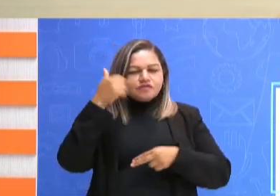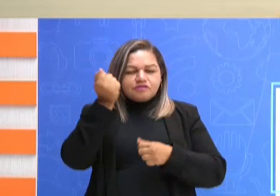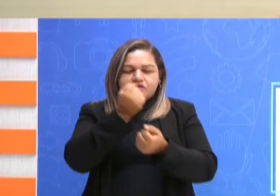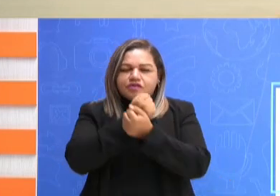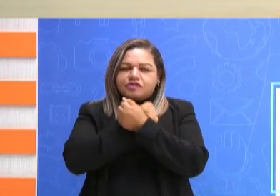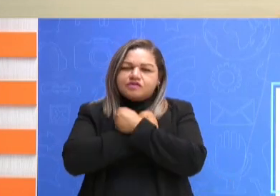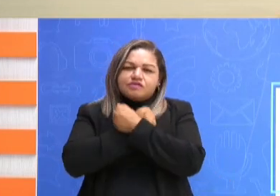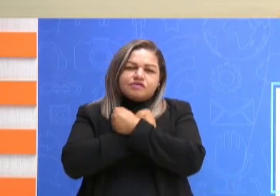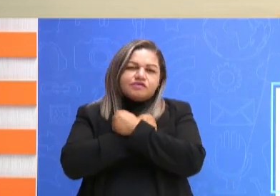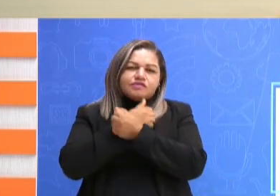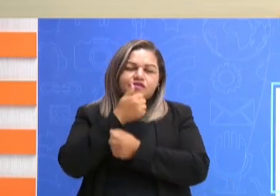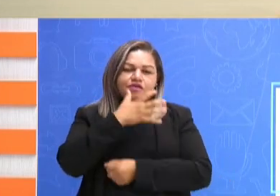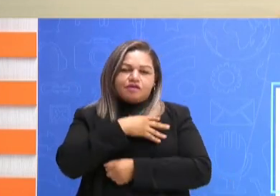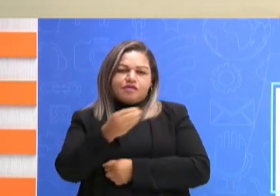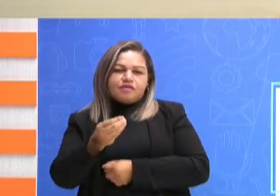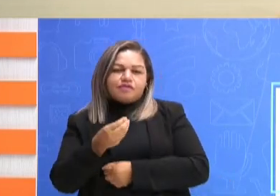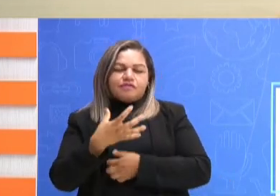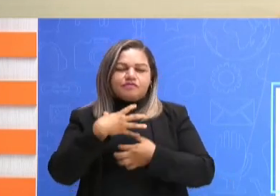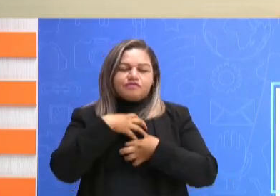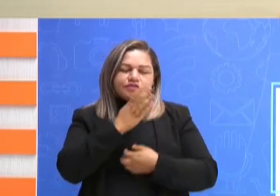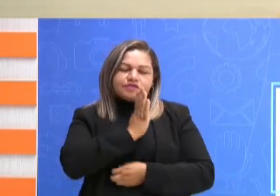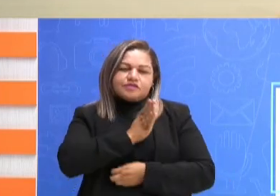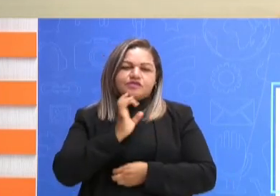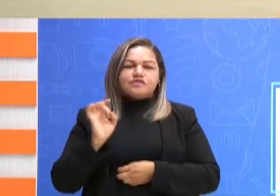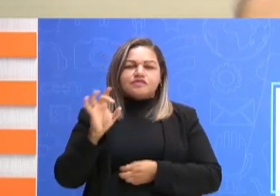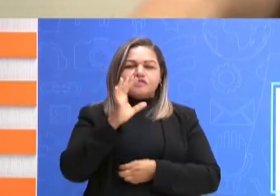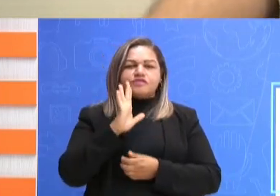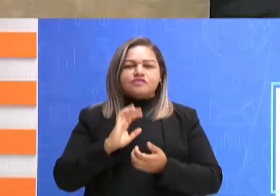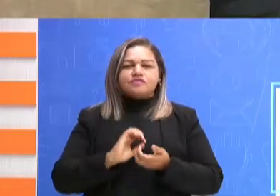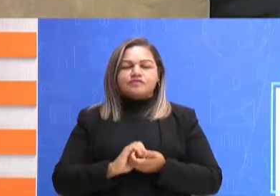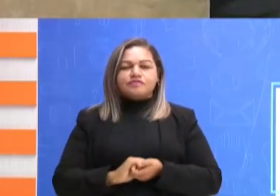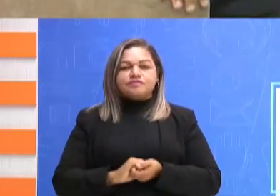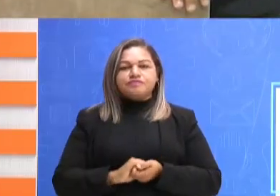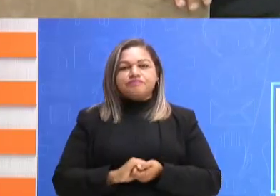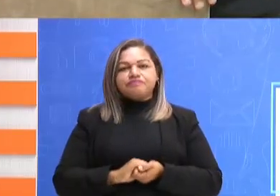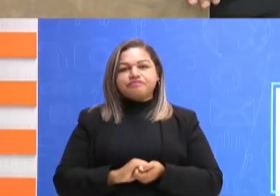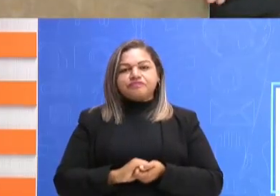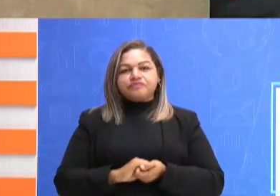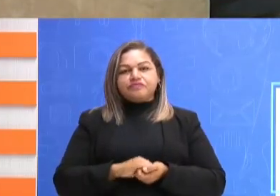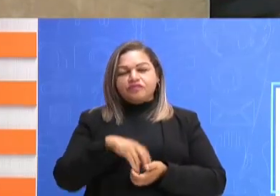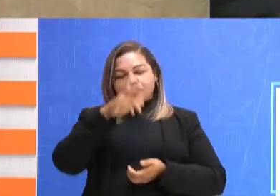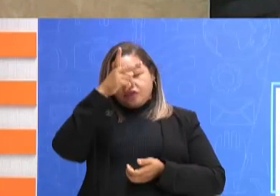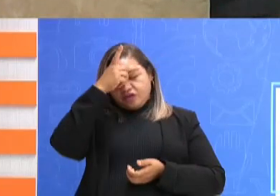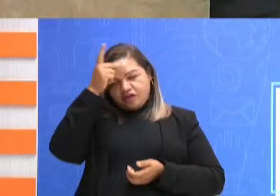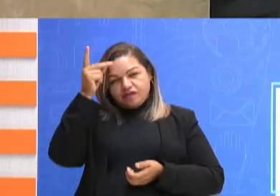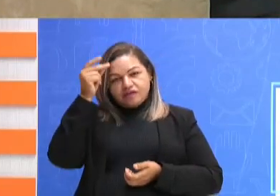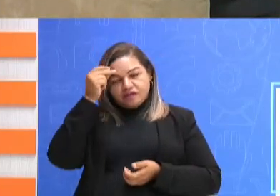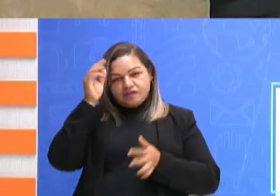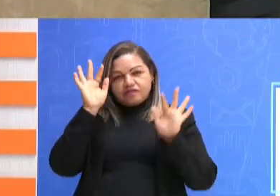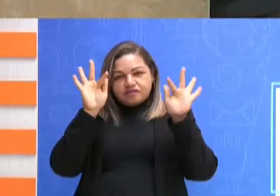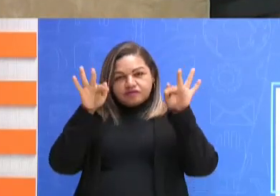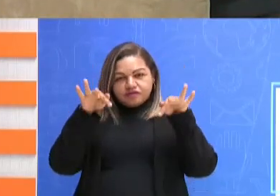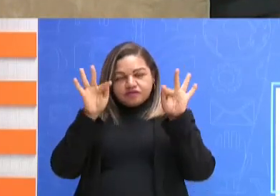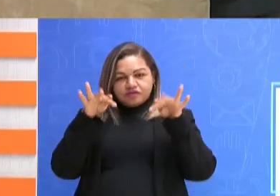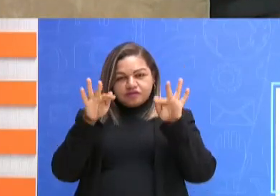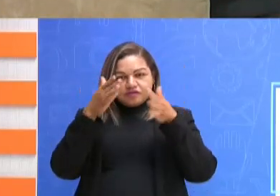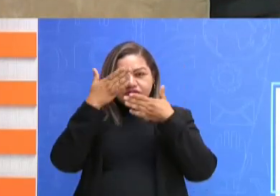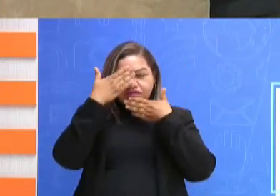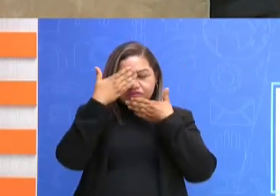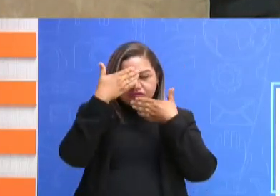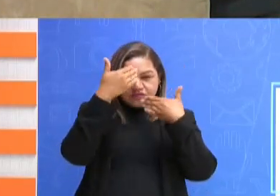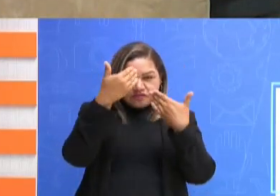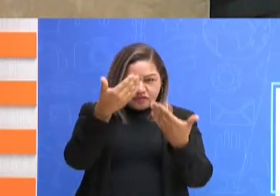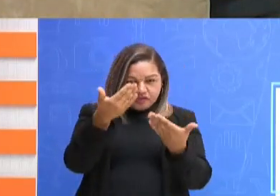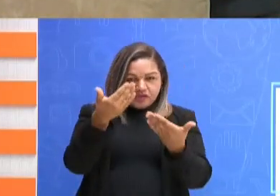é um abraço de um filho de vocês, possa ser eternizado no coração de cada um. Prefeito, a gente chega ao final do nosso programa. Queria